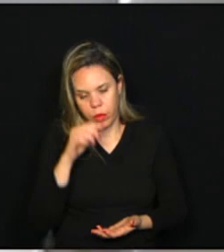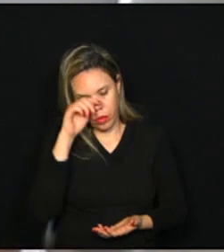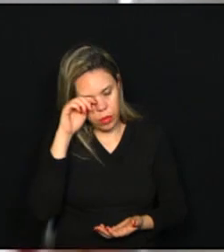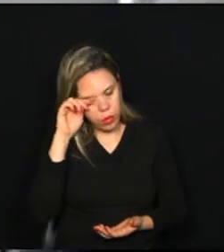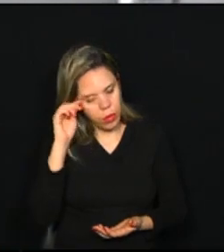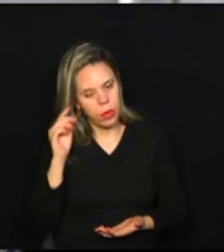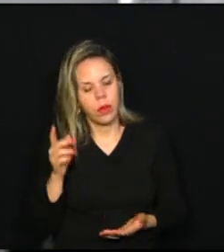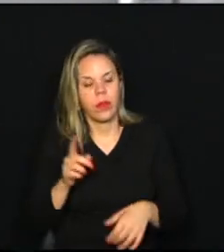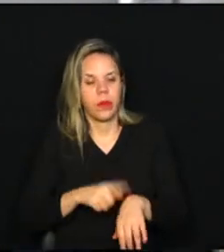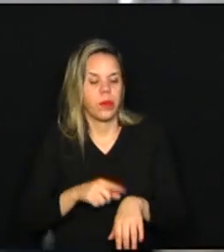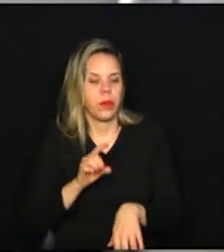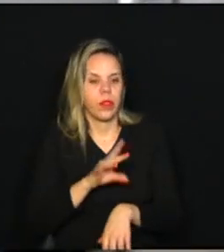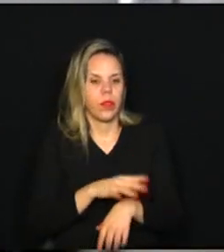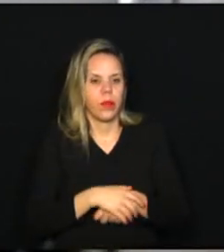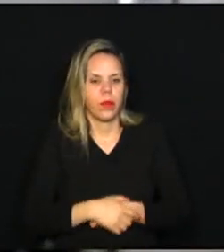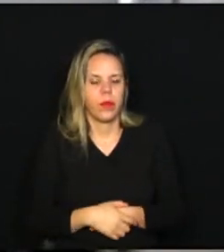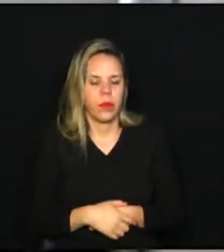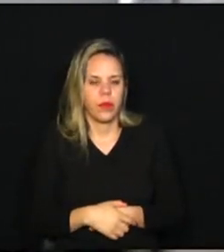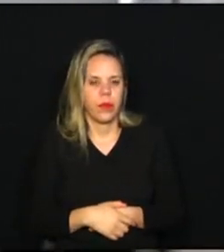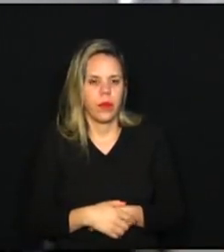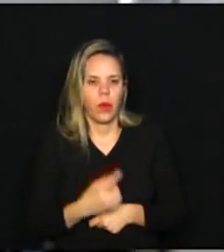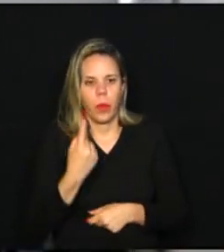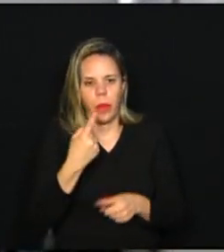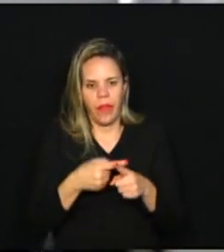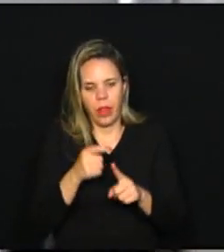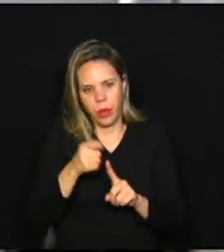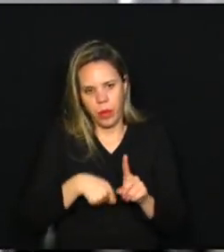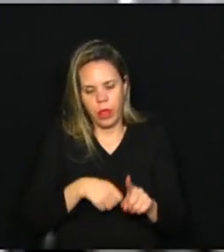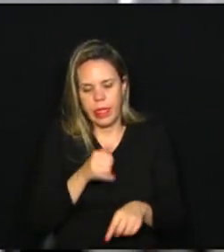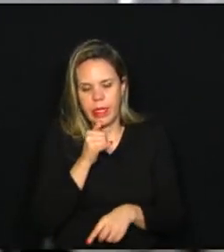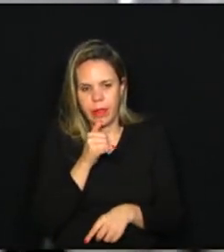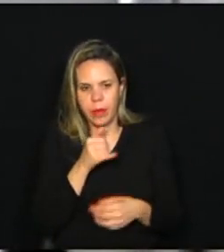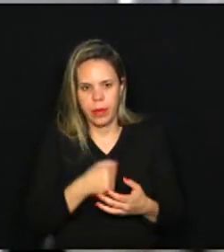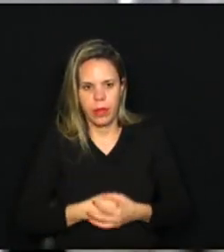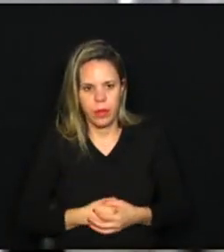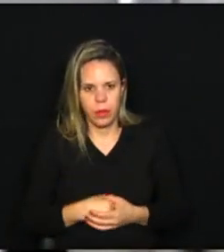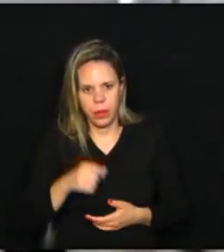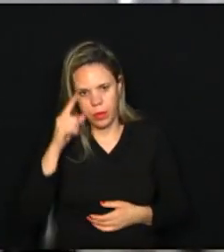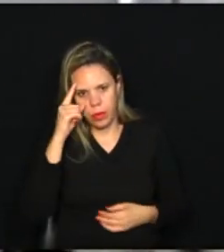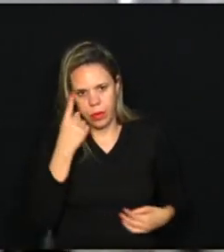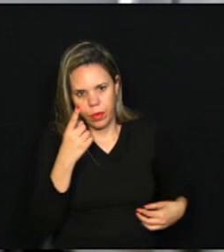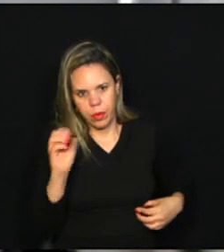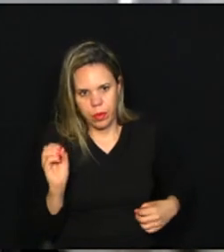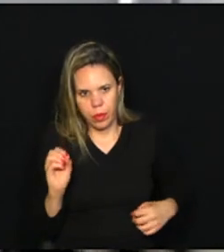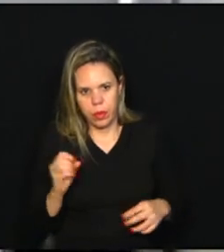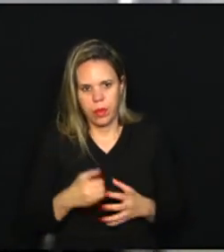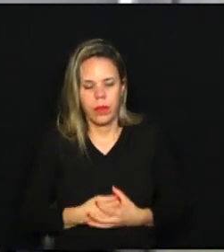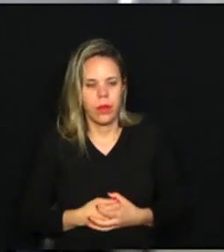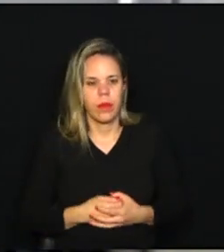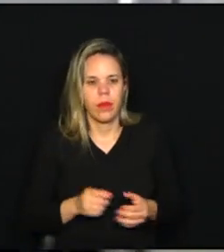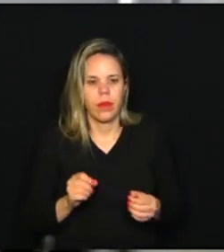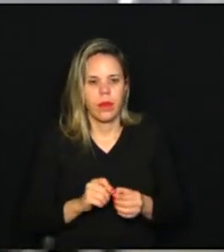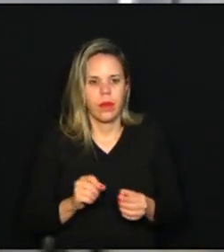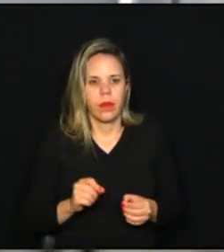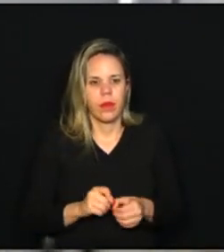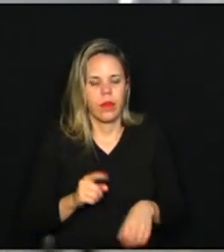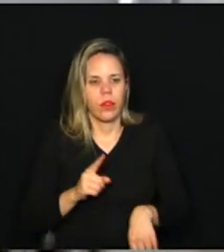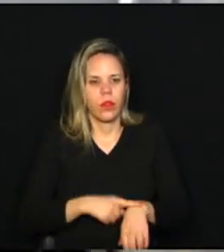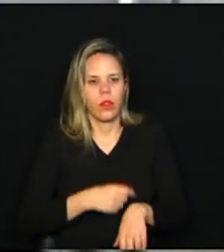fotografia daquele momento. Então, se for uma vez por mês, vamos supor, no dia 10, a gente vai achar um número